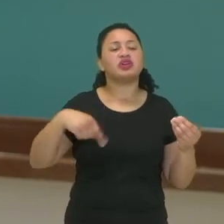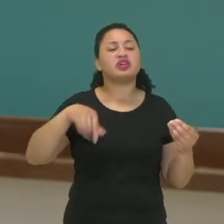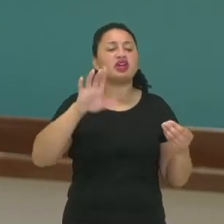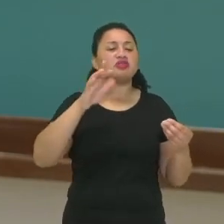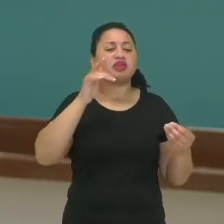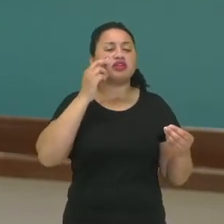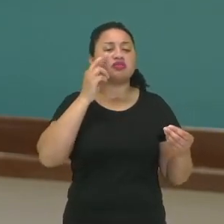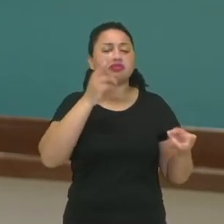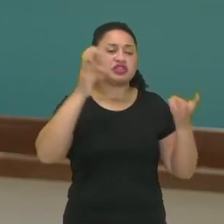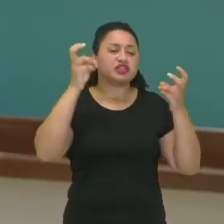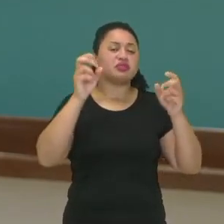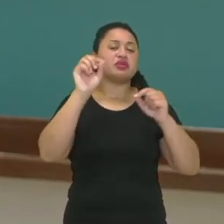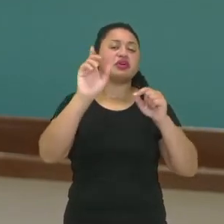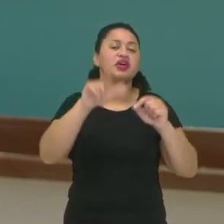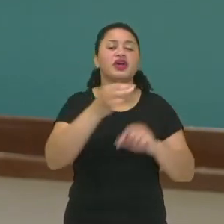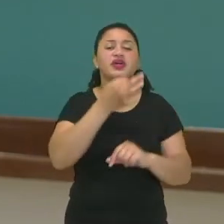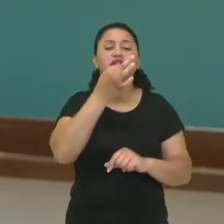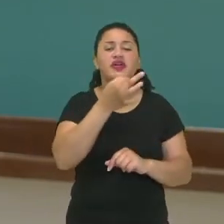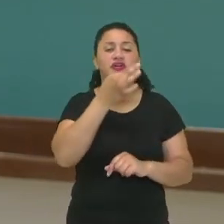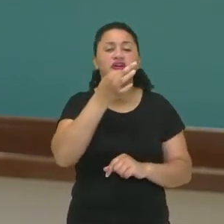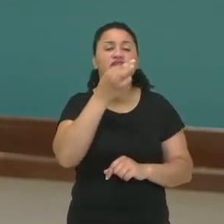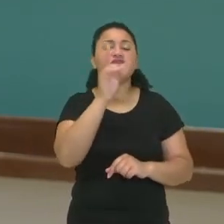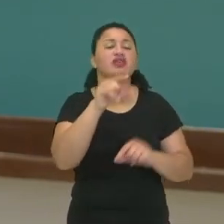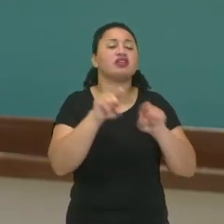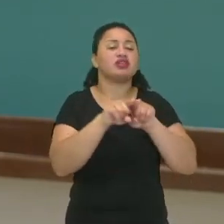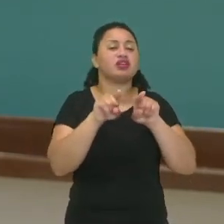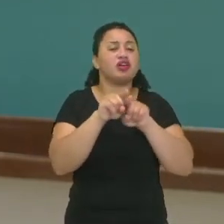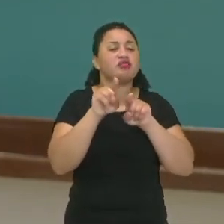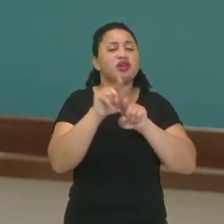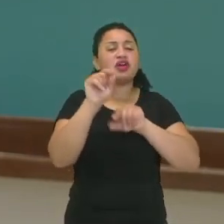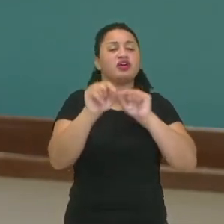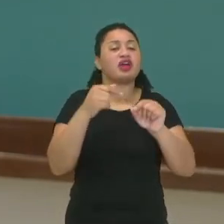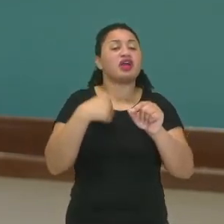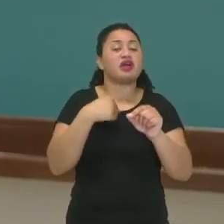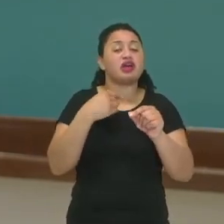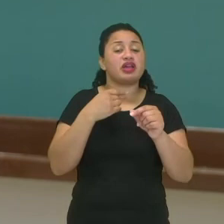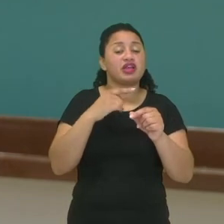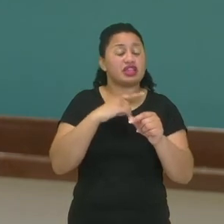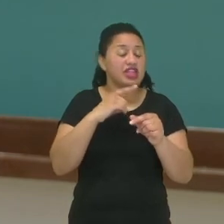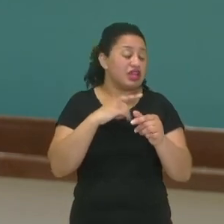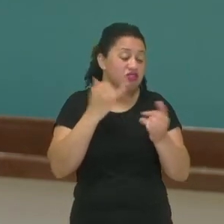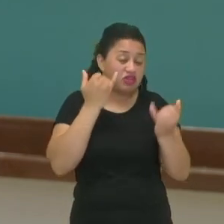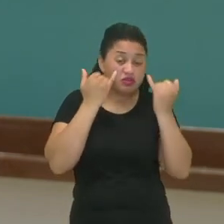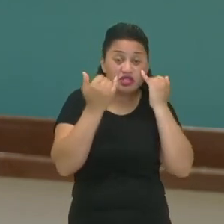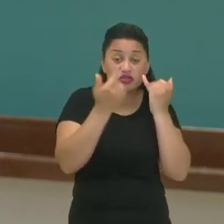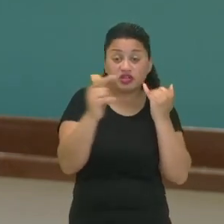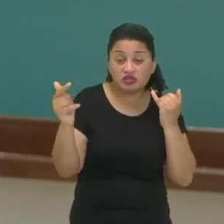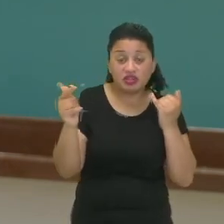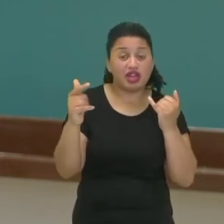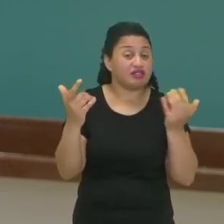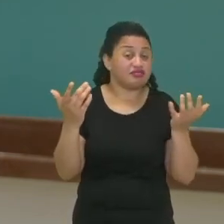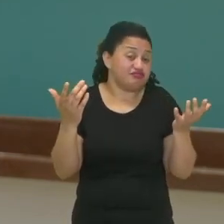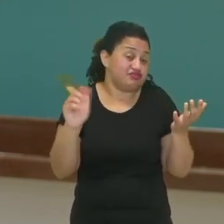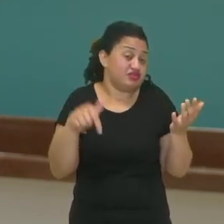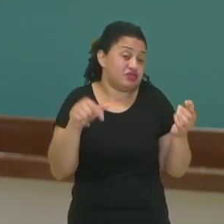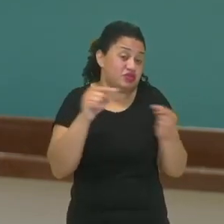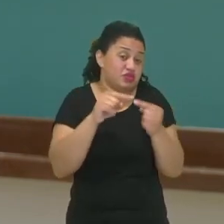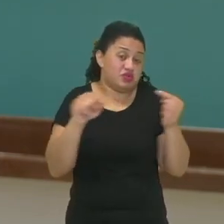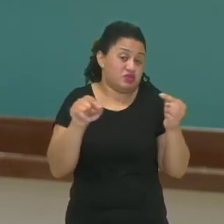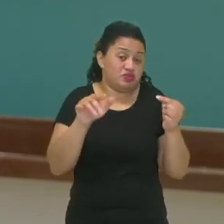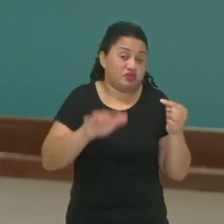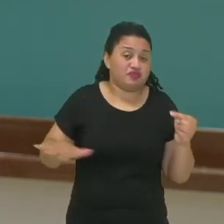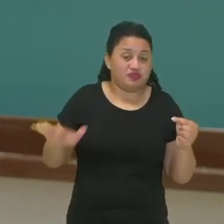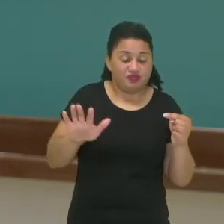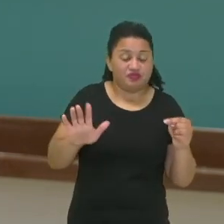são opiniões e com base em dados que não existem, que estão fora da realidade.